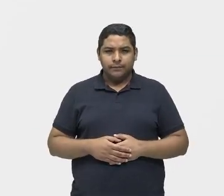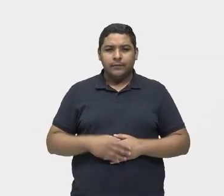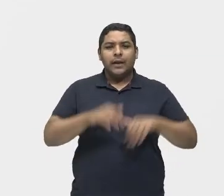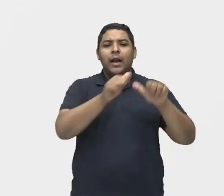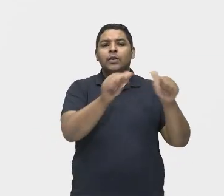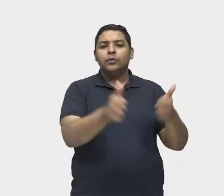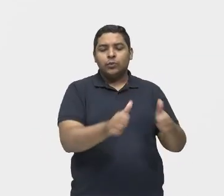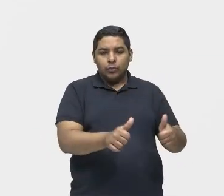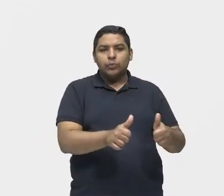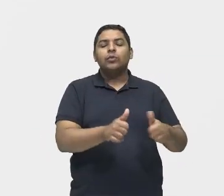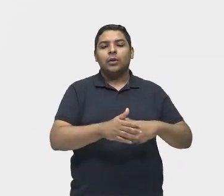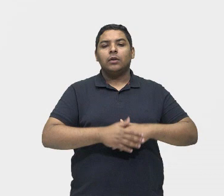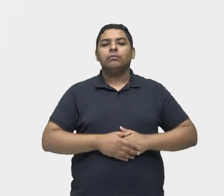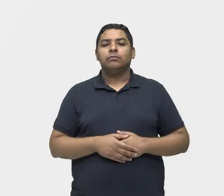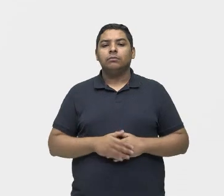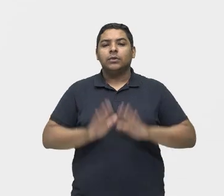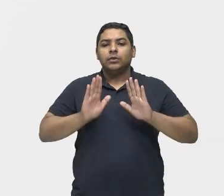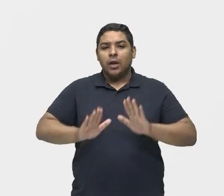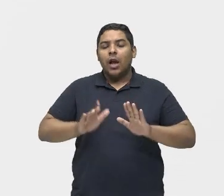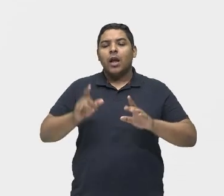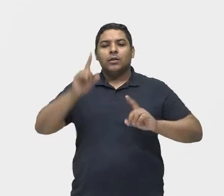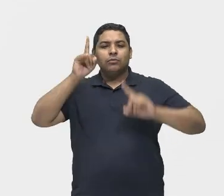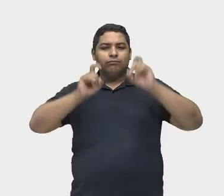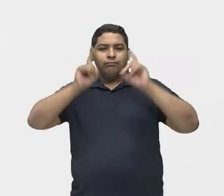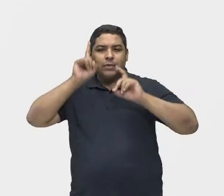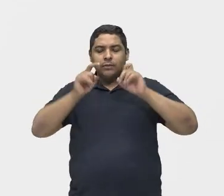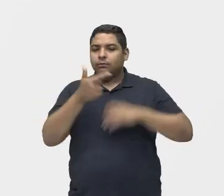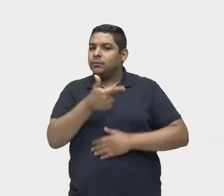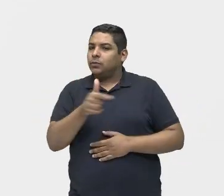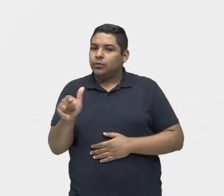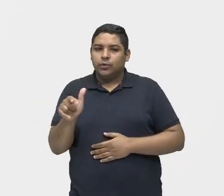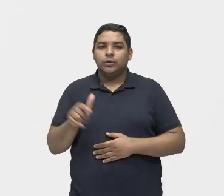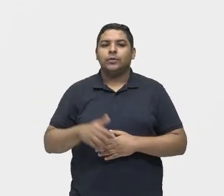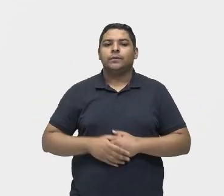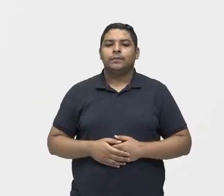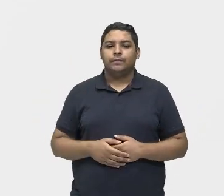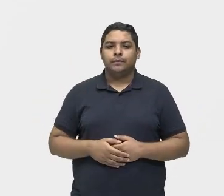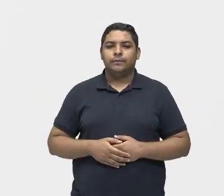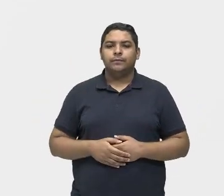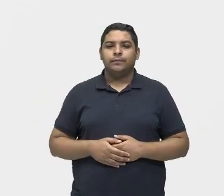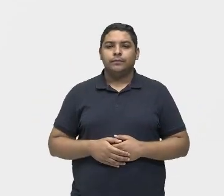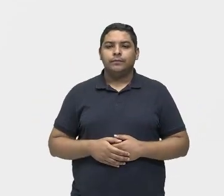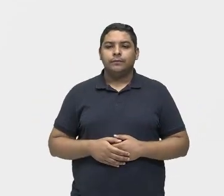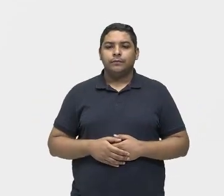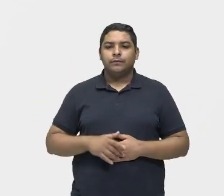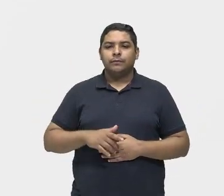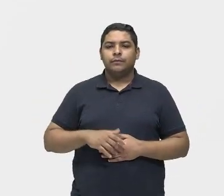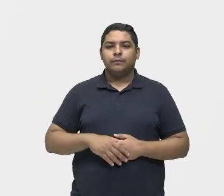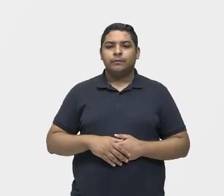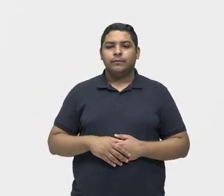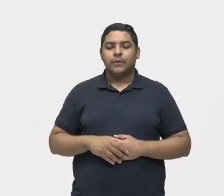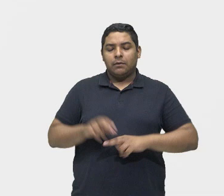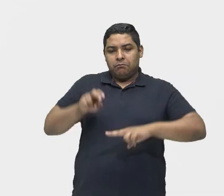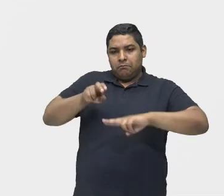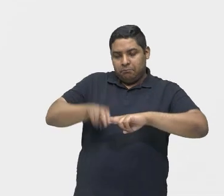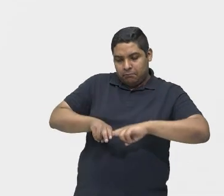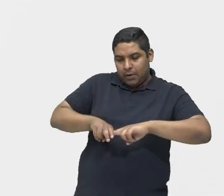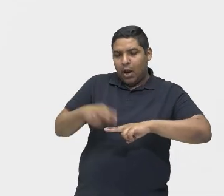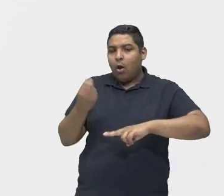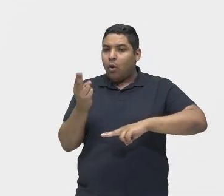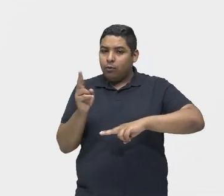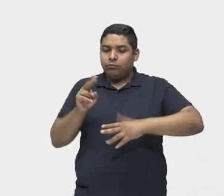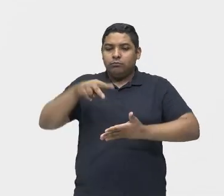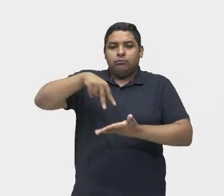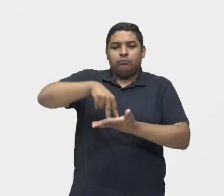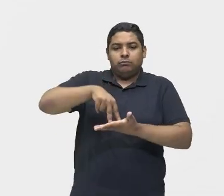Formas estáticas, formas isentas de expressão facial, segmento de convenções em pé ou sentada.